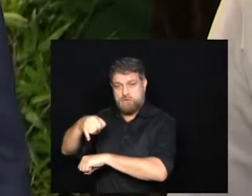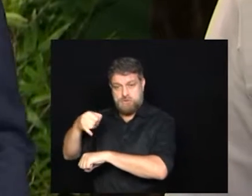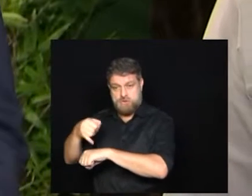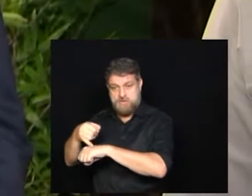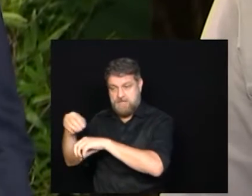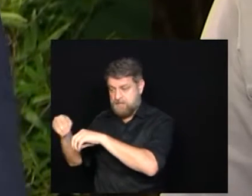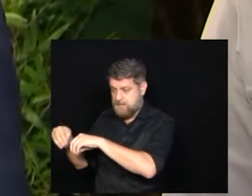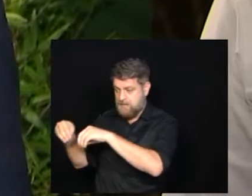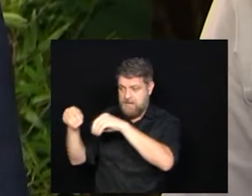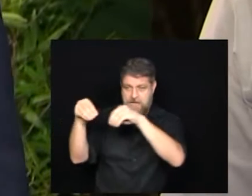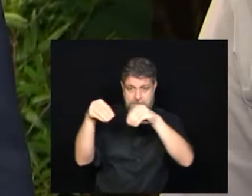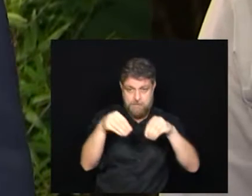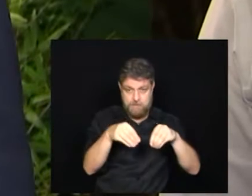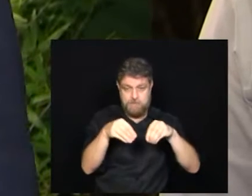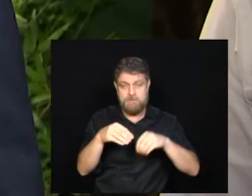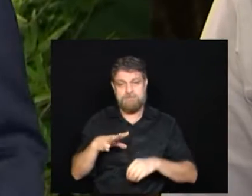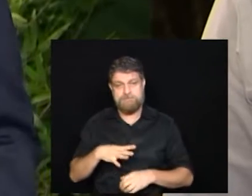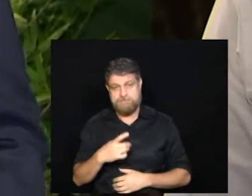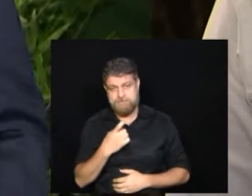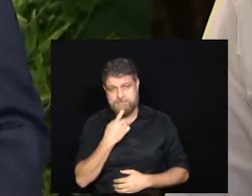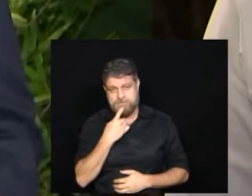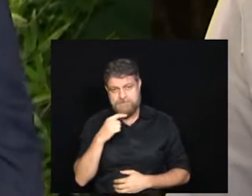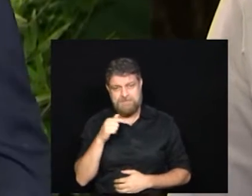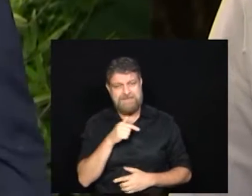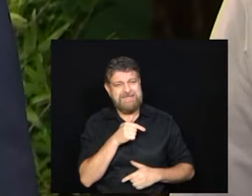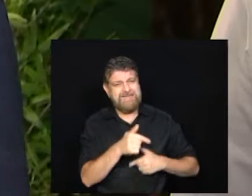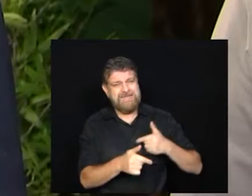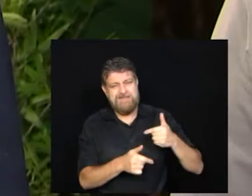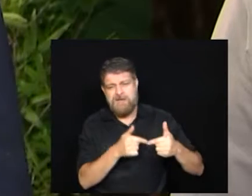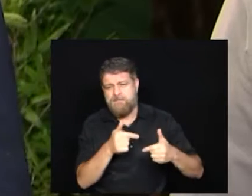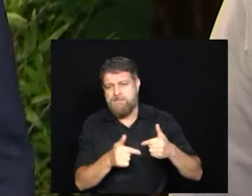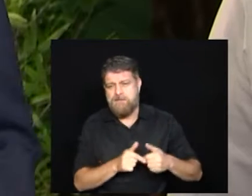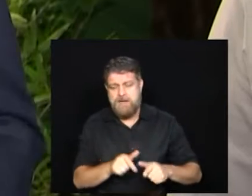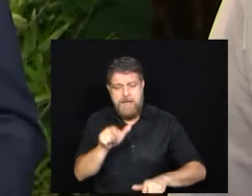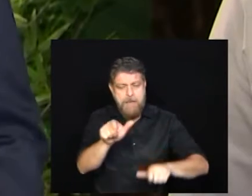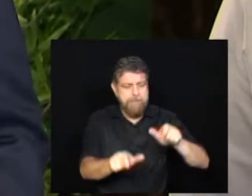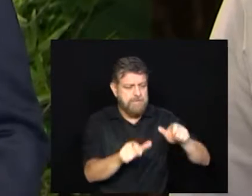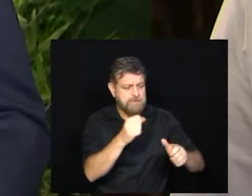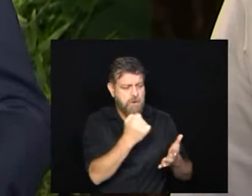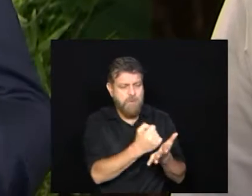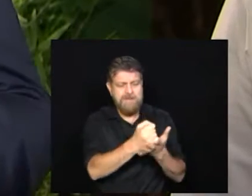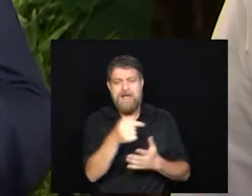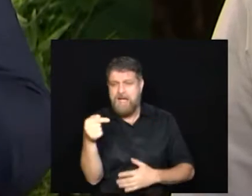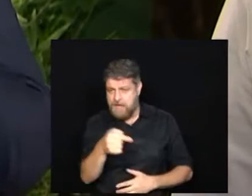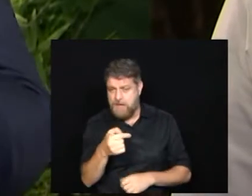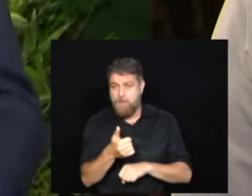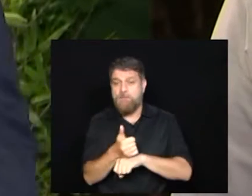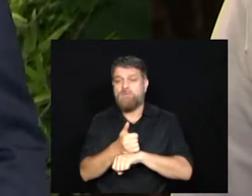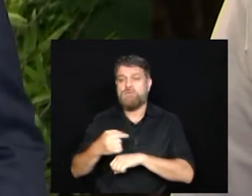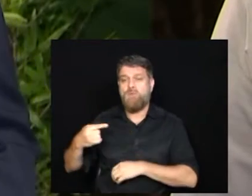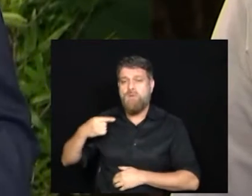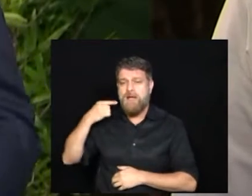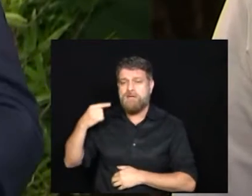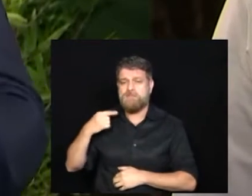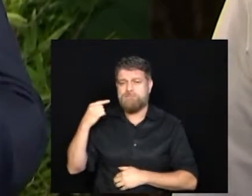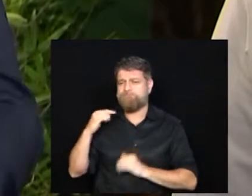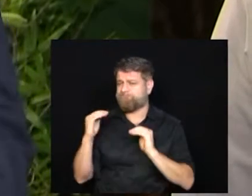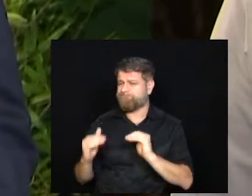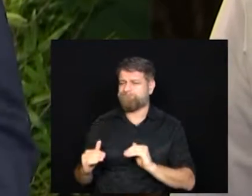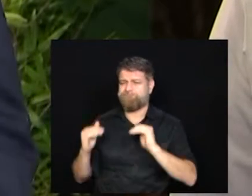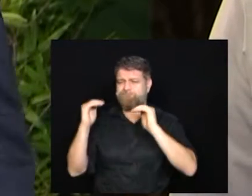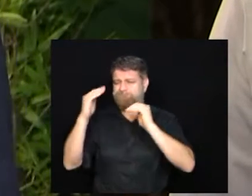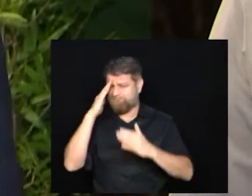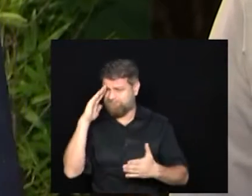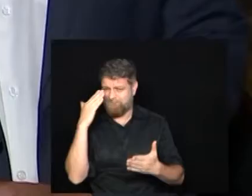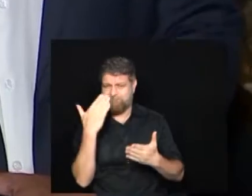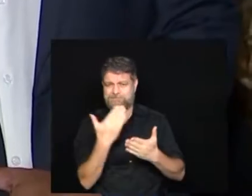Campinas logo cedo e trabalha, gera emprego, um advogado da minha mais alta confiança,